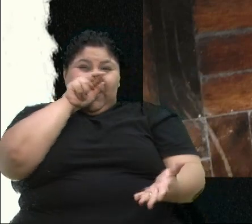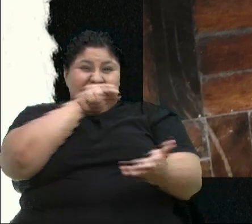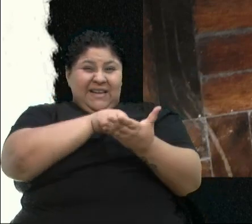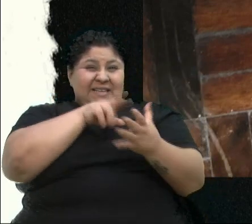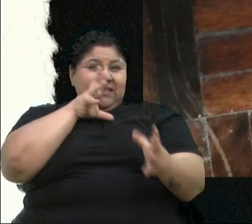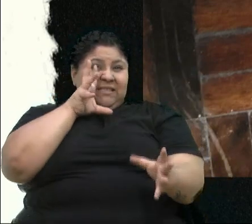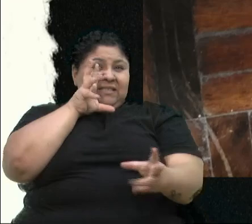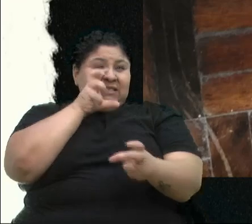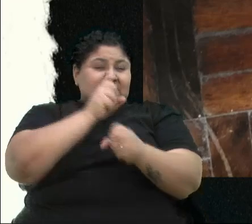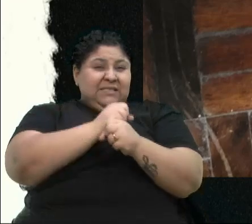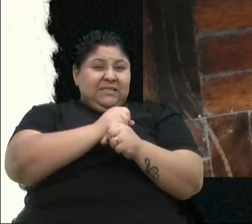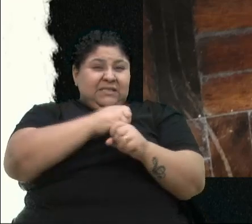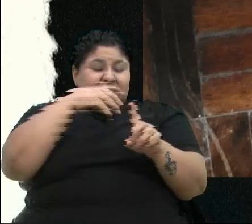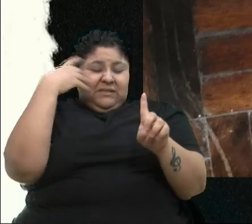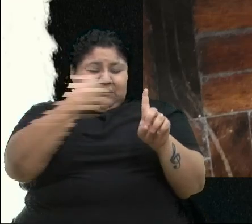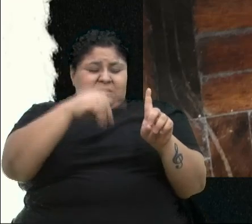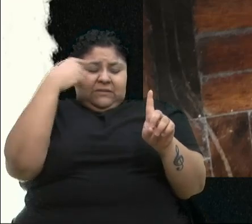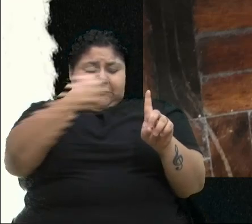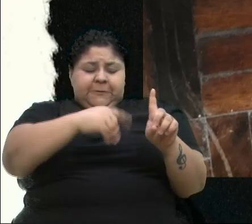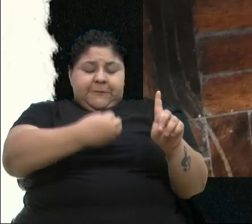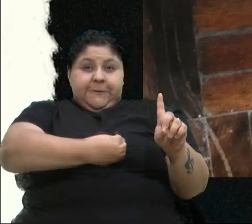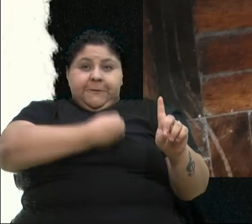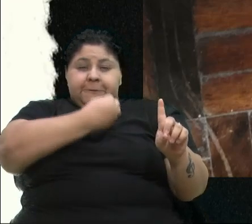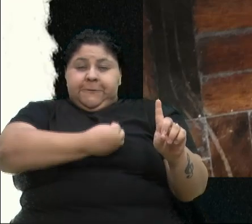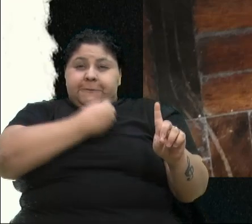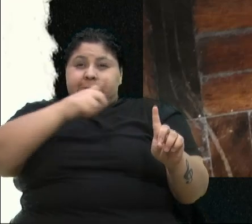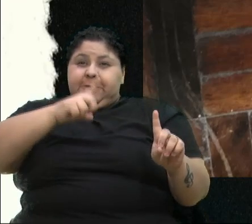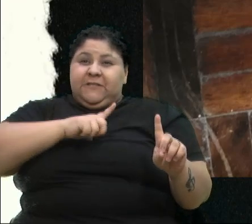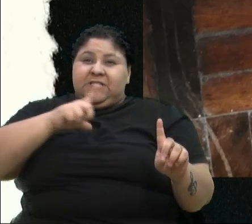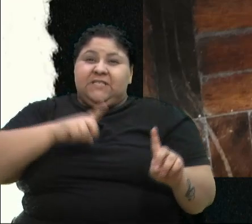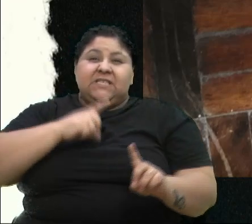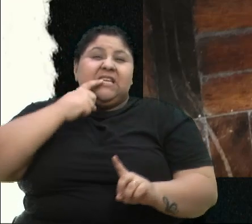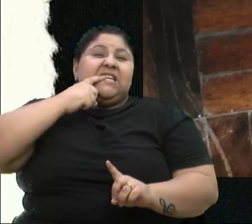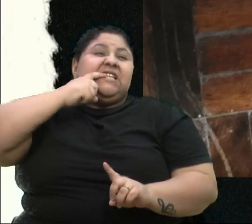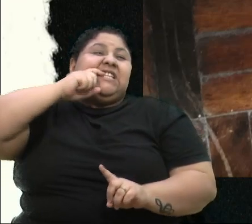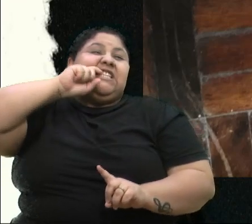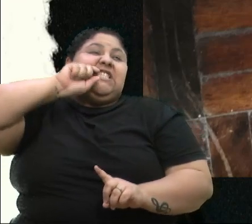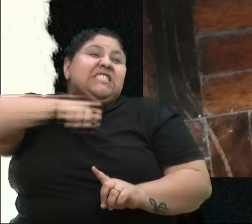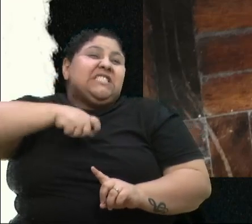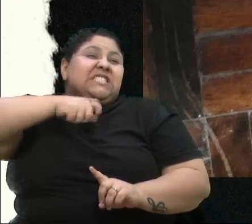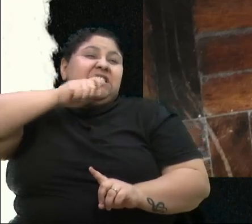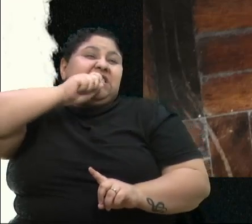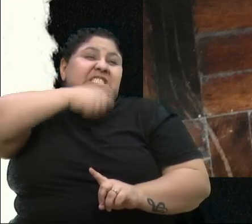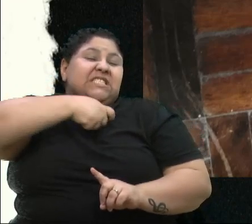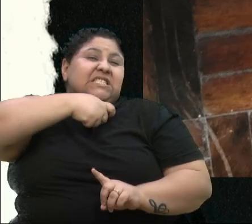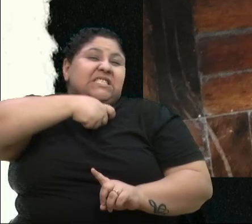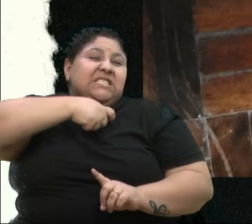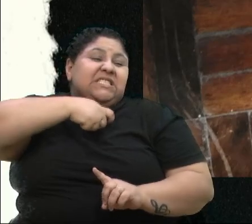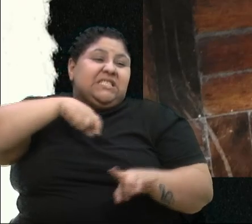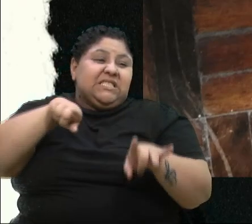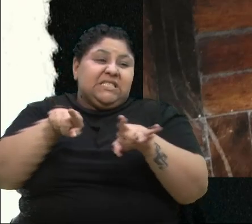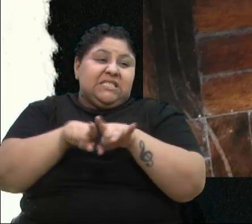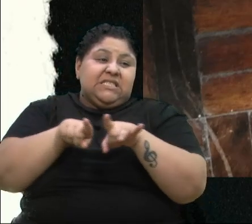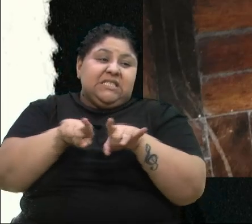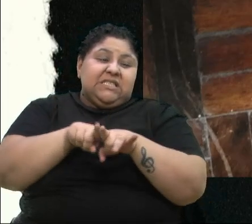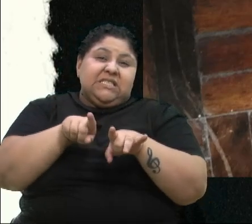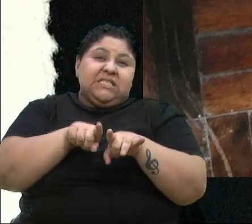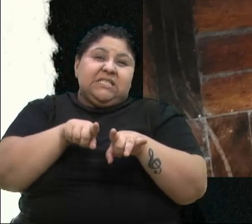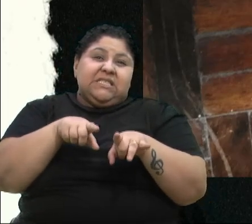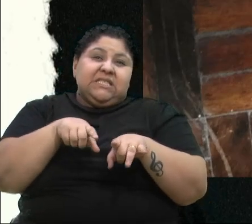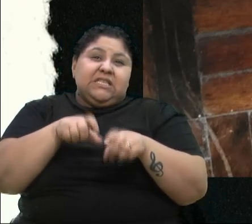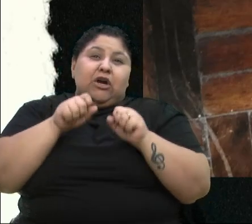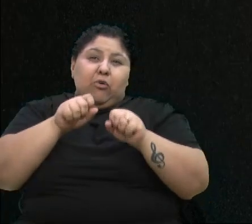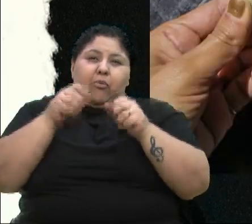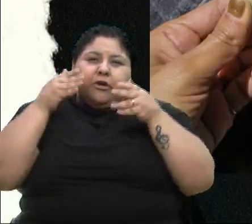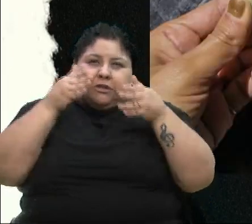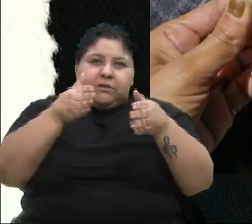animais foram torturados vivos. Eles tiveram os dentes extraídos, tiveram pedaços... Pode focar em mim de